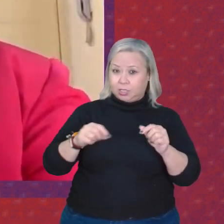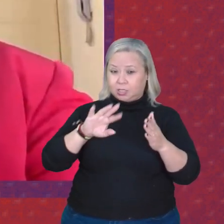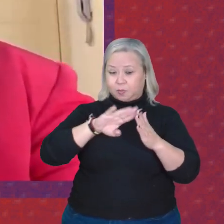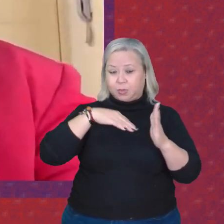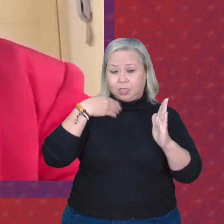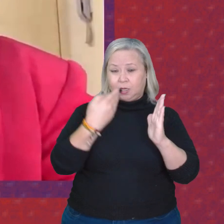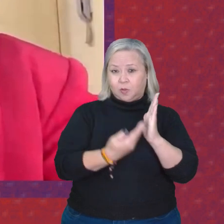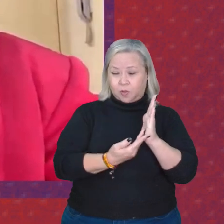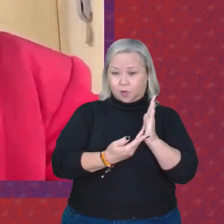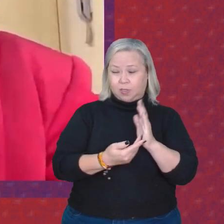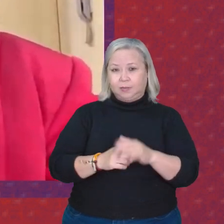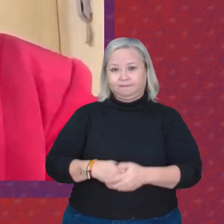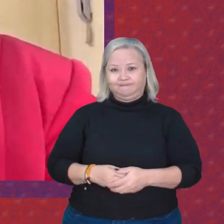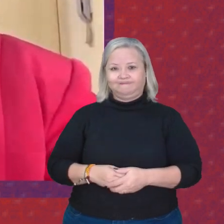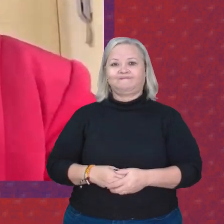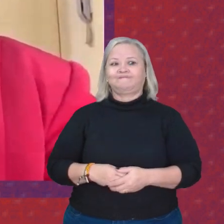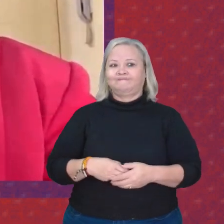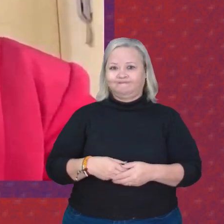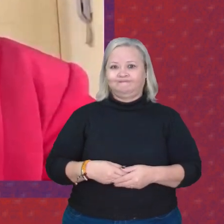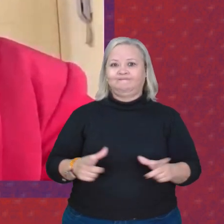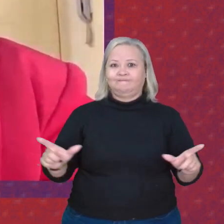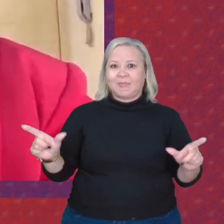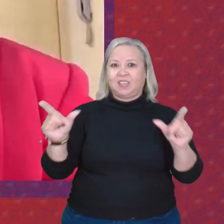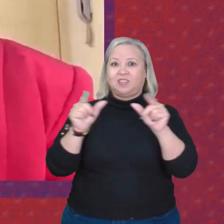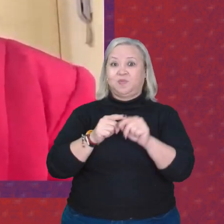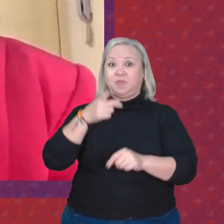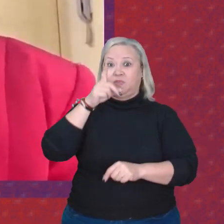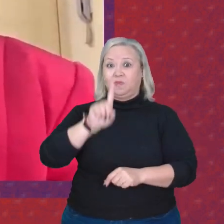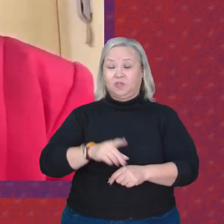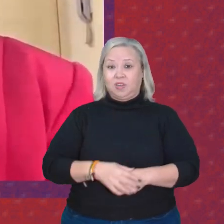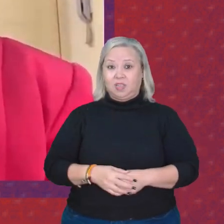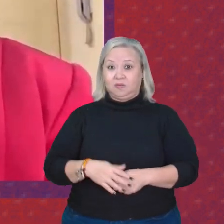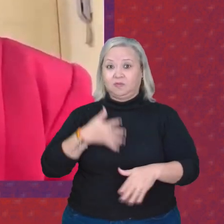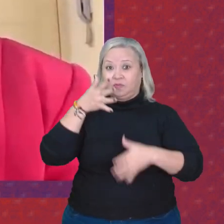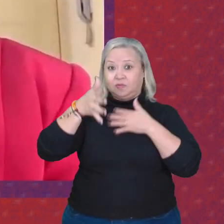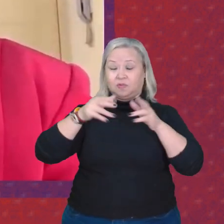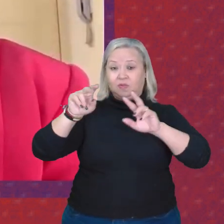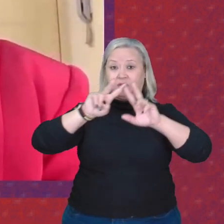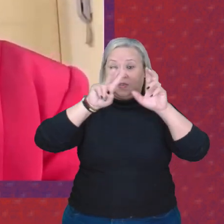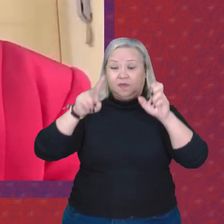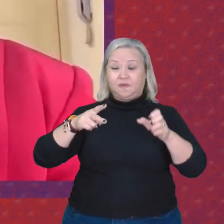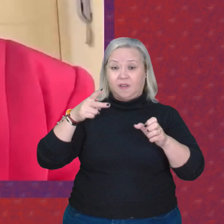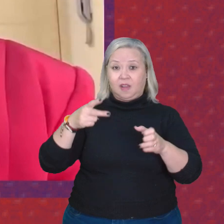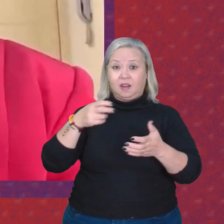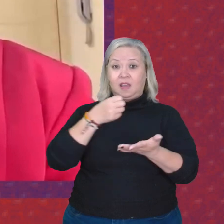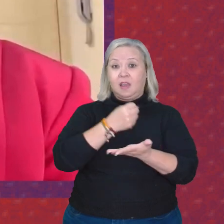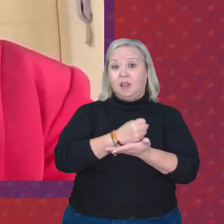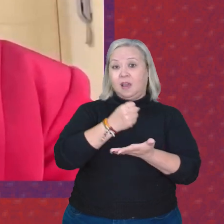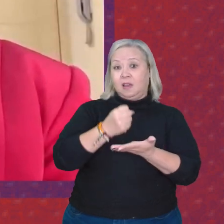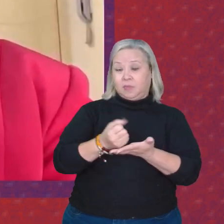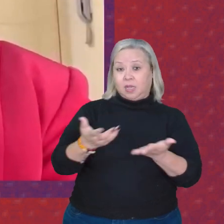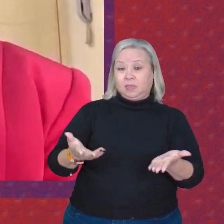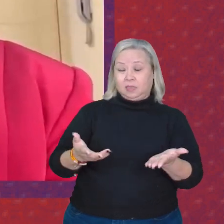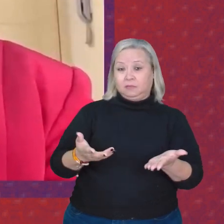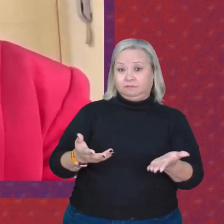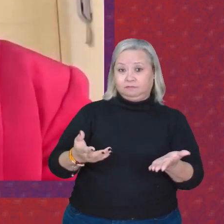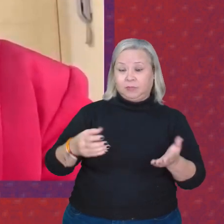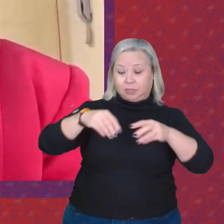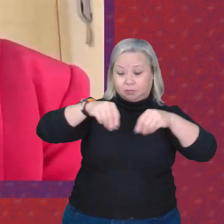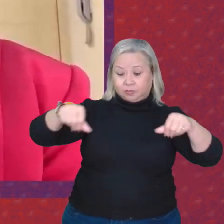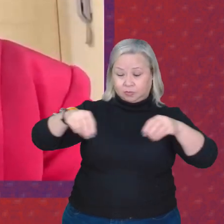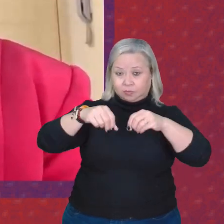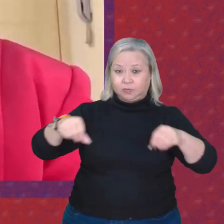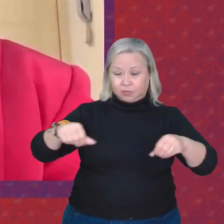seus direitos, especialmente no que tange às demarcações de terra, em ações de caráter genocida. Medidas